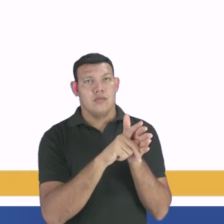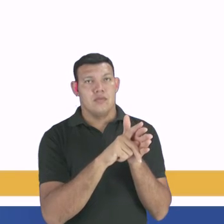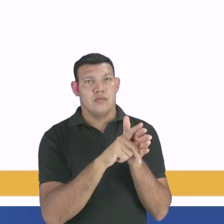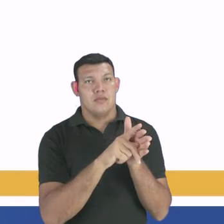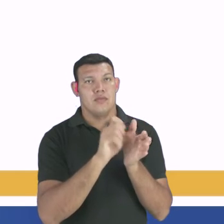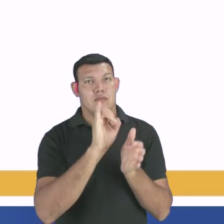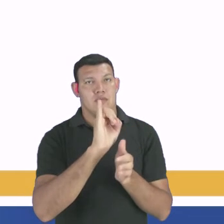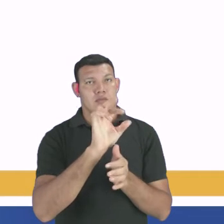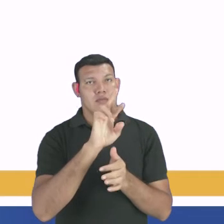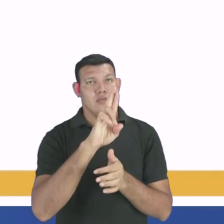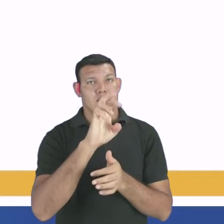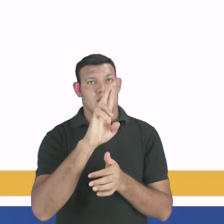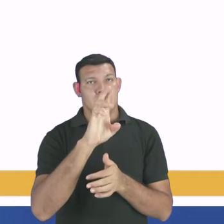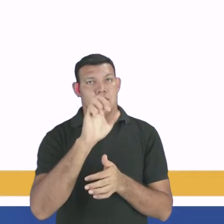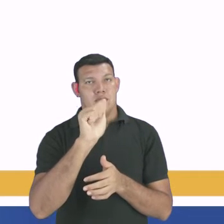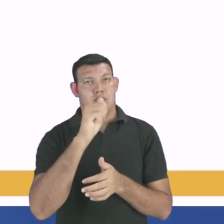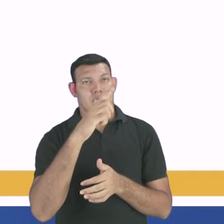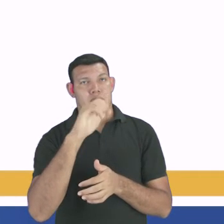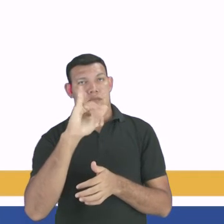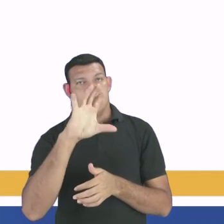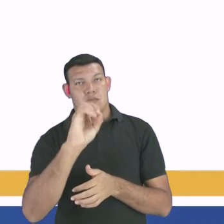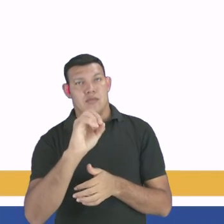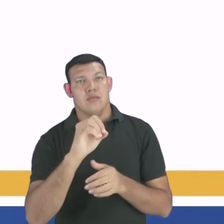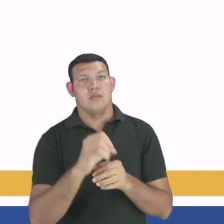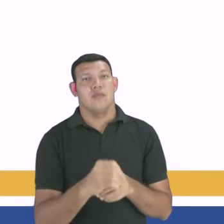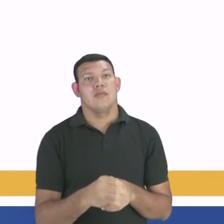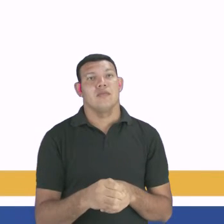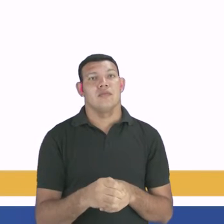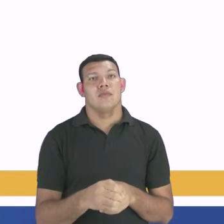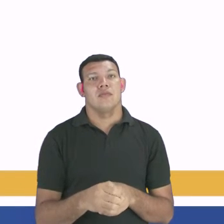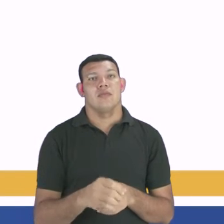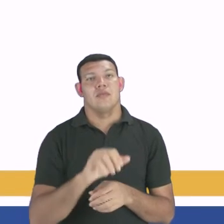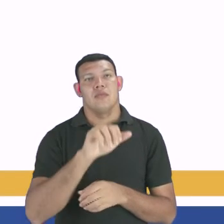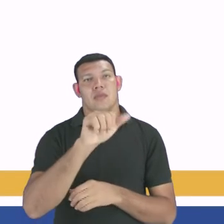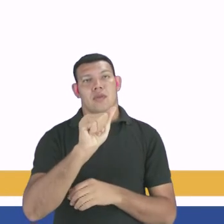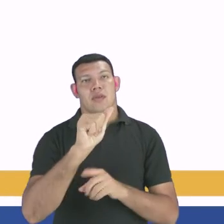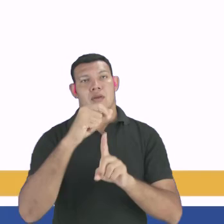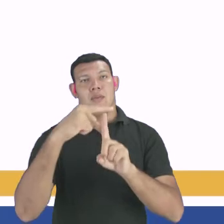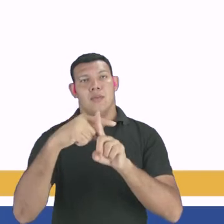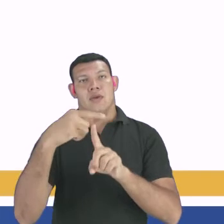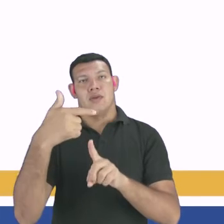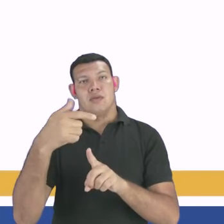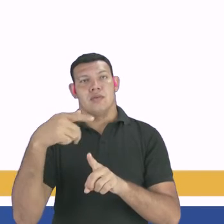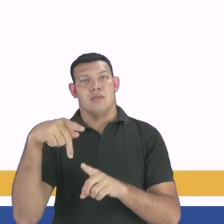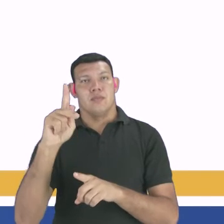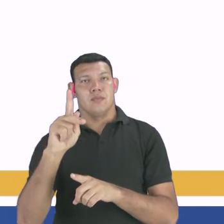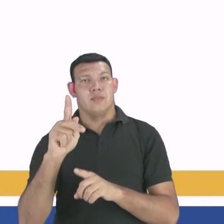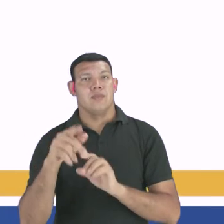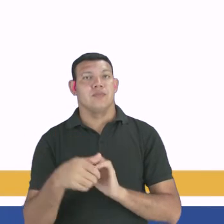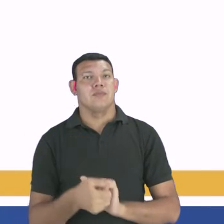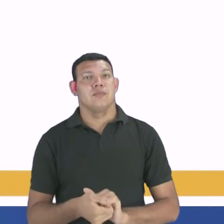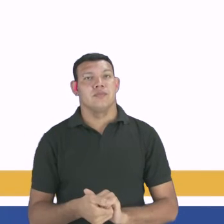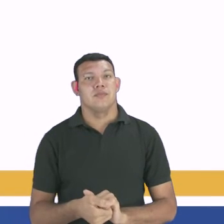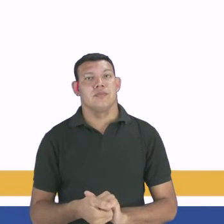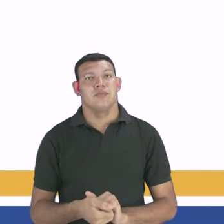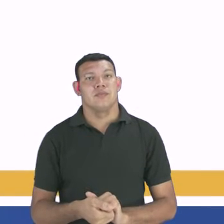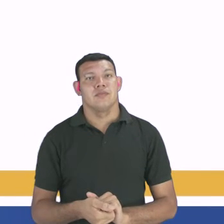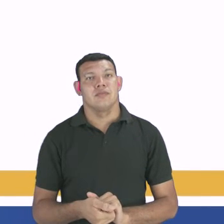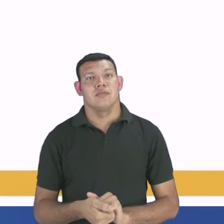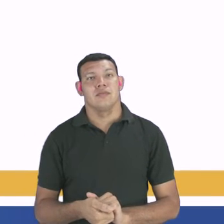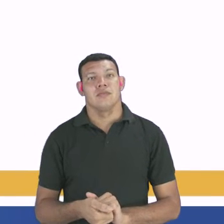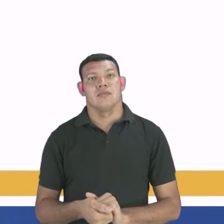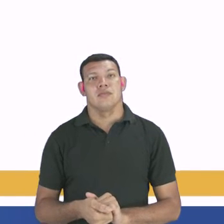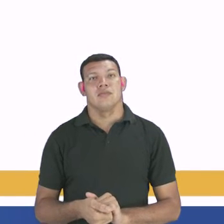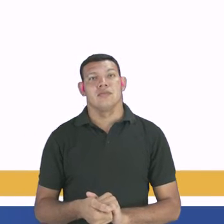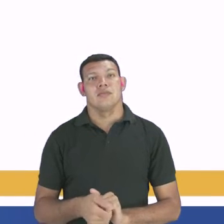Cap no será uma da solução EA outra será pe - a mais 2 Cap Lembrando que